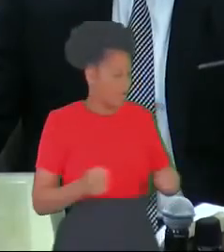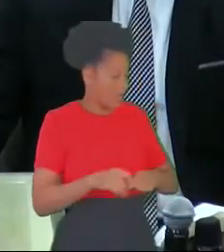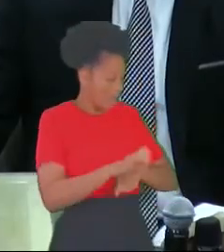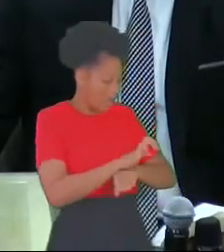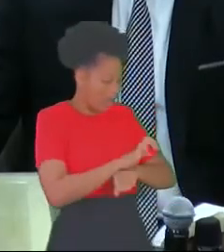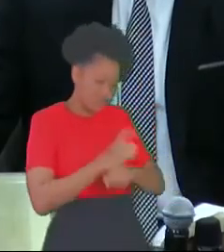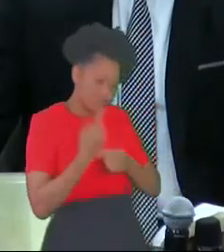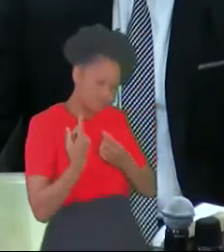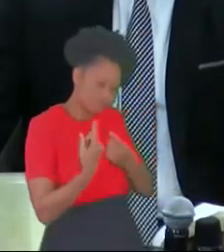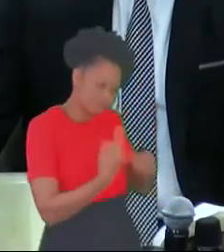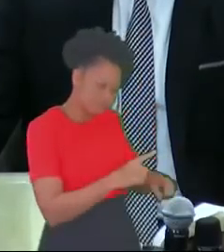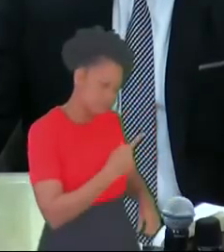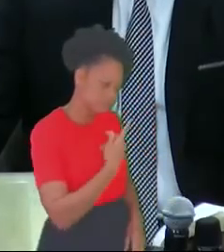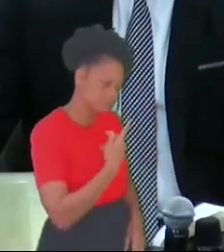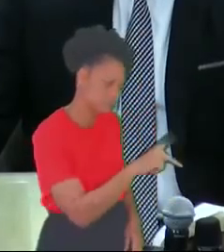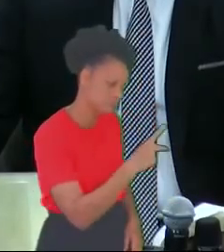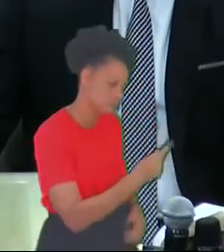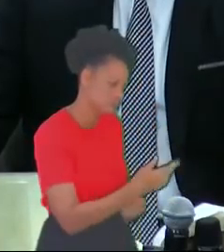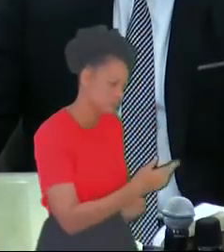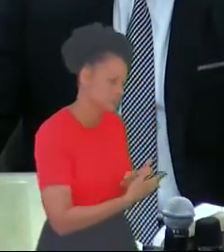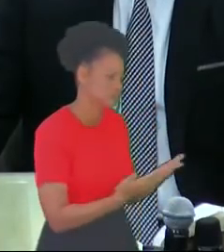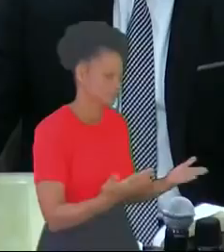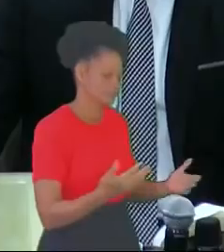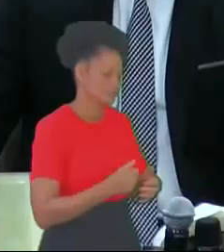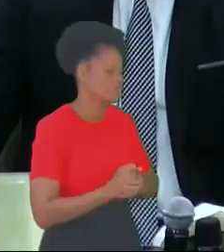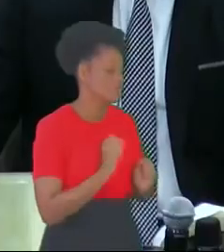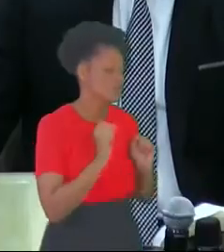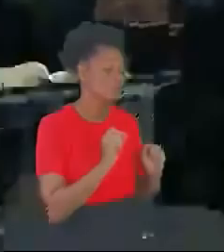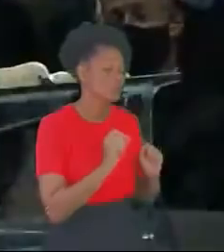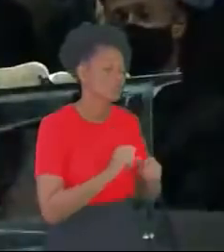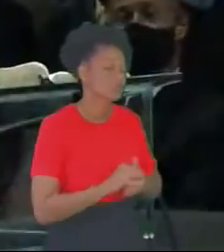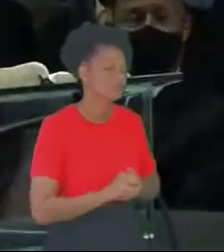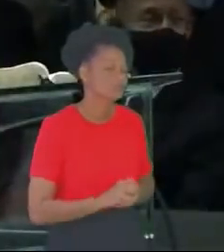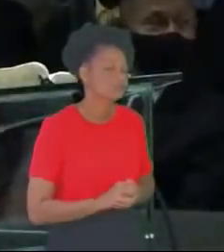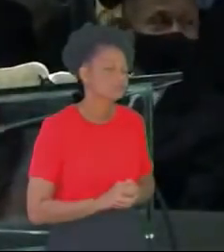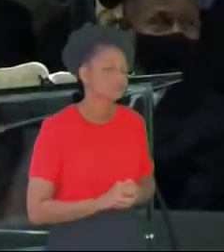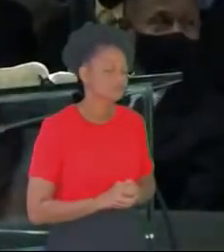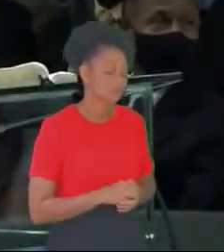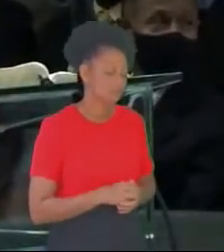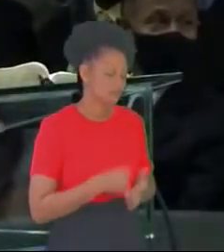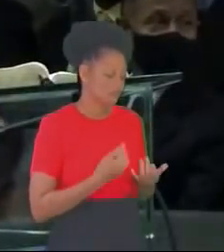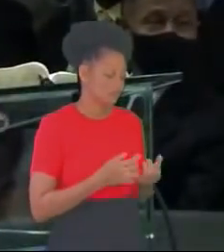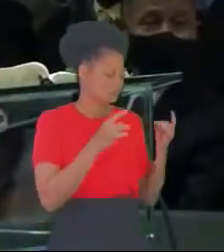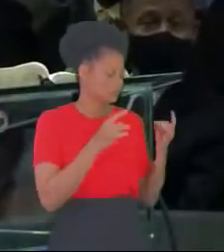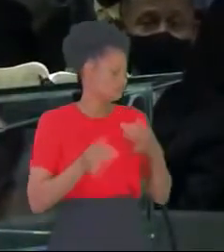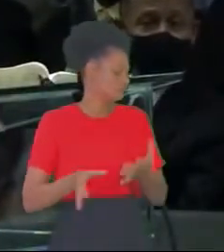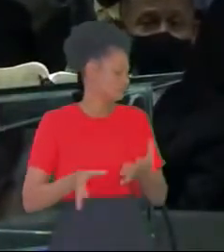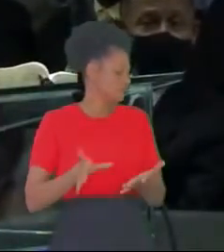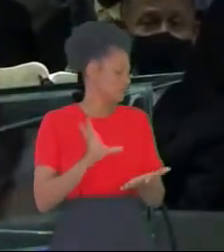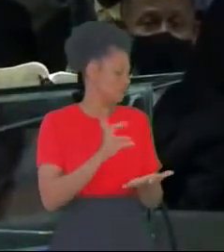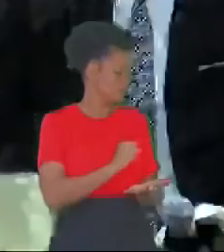tu deixaste o que é, meus amados irmãos? Teu primeiro amor.